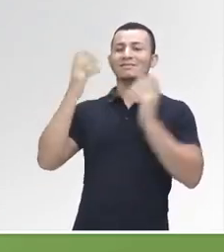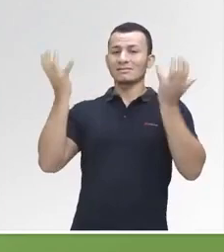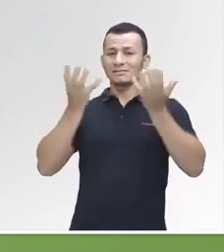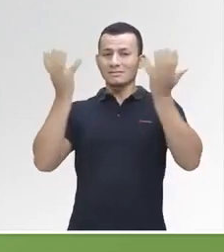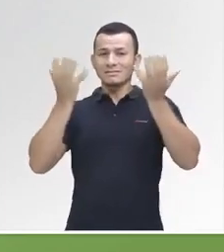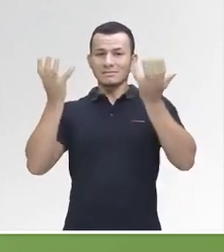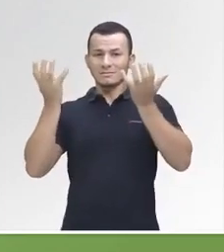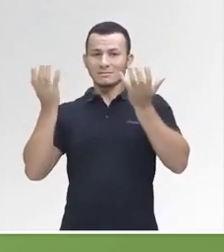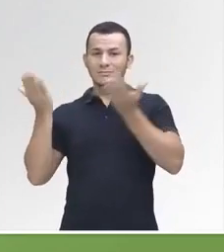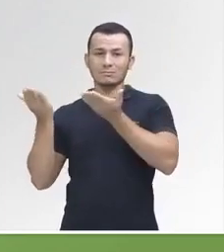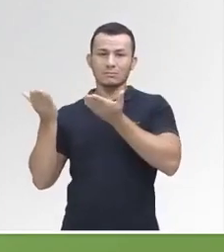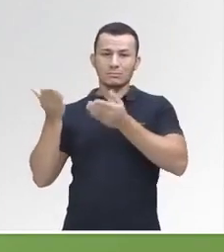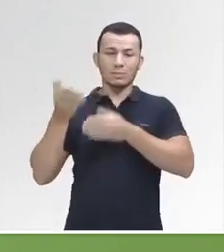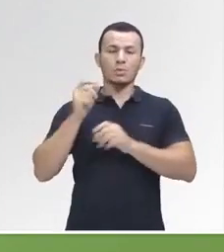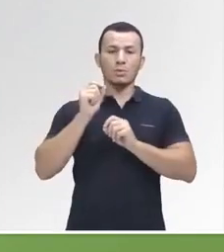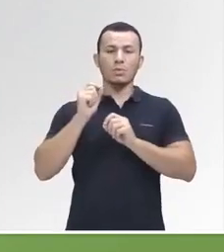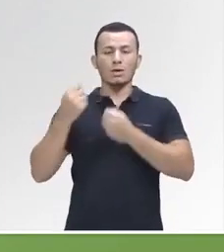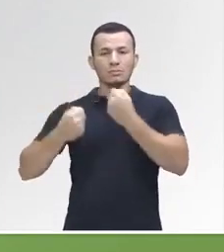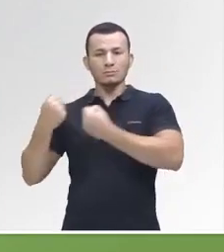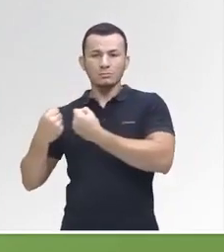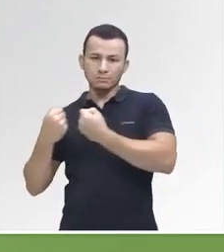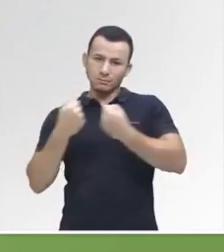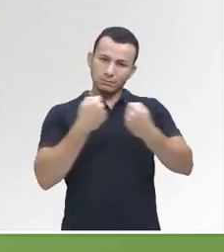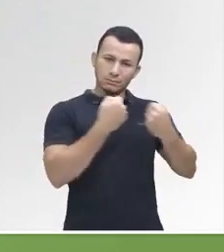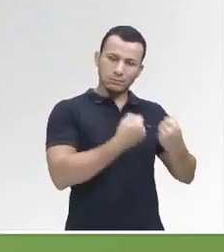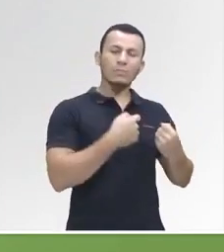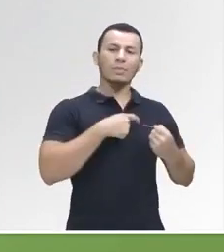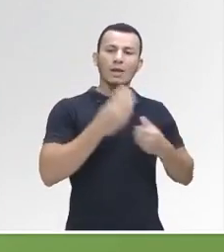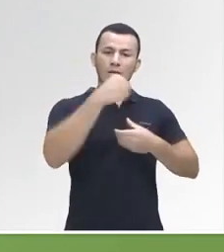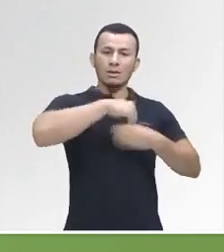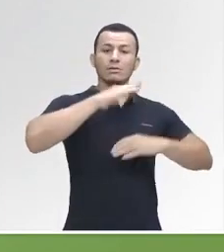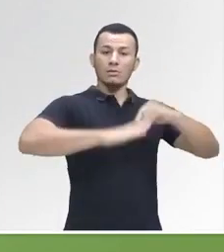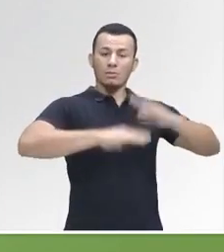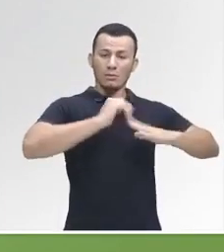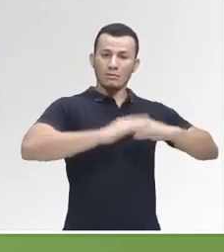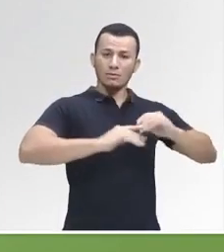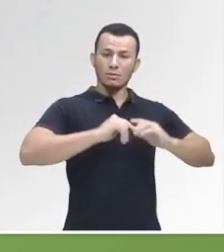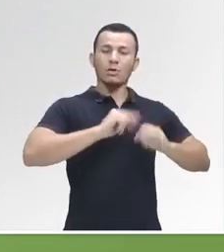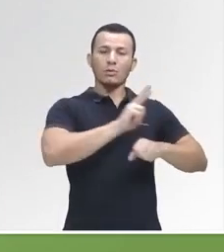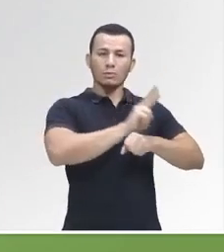da ambulância, que conta com um profissional